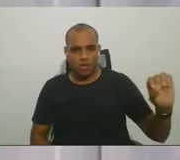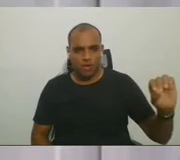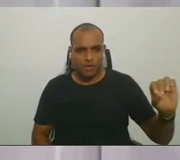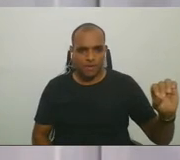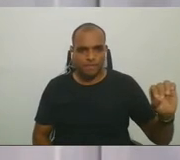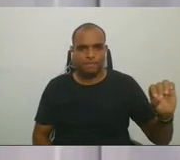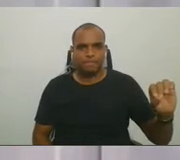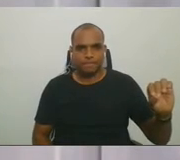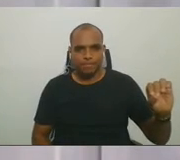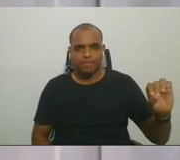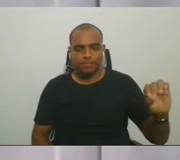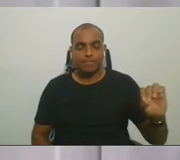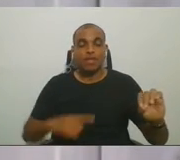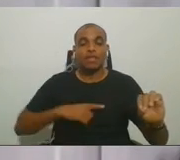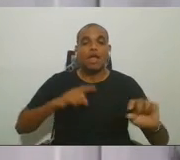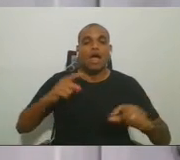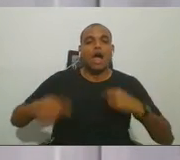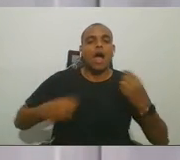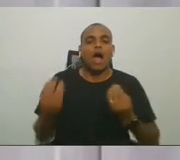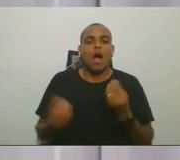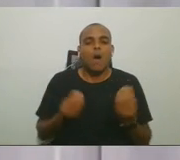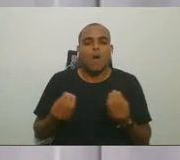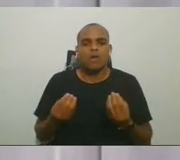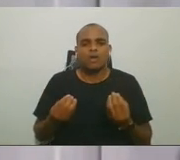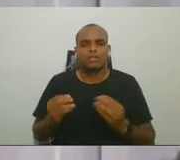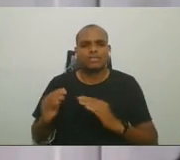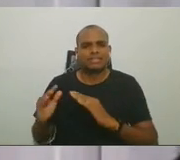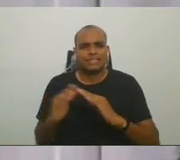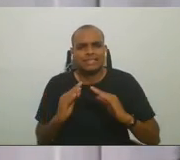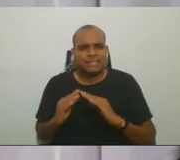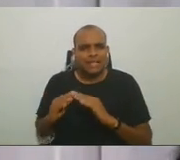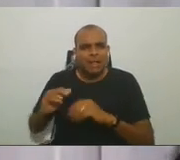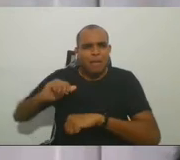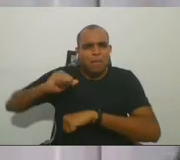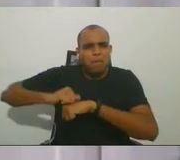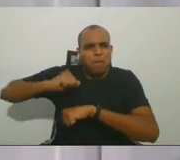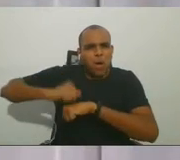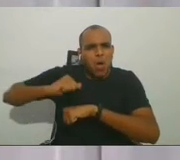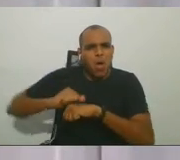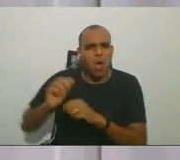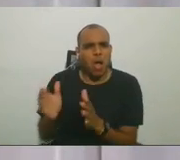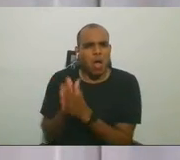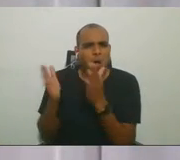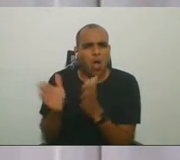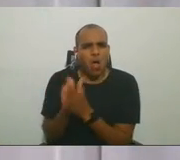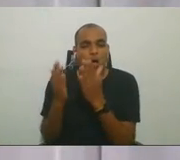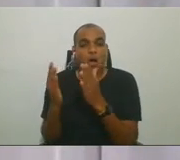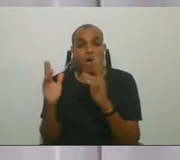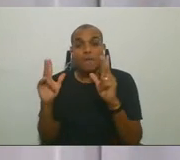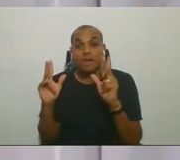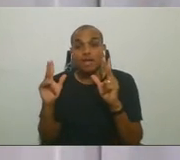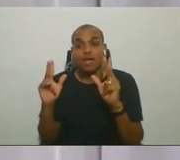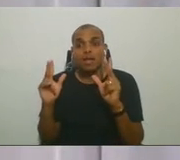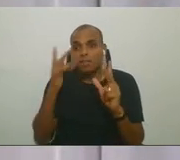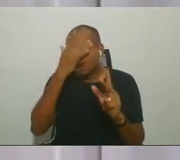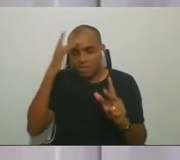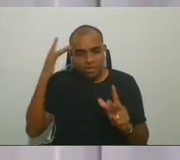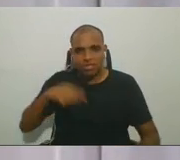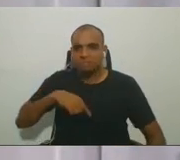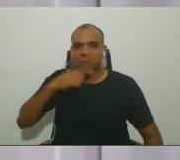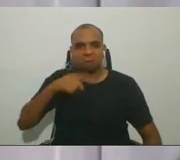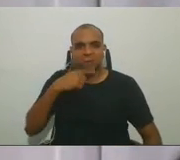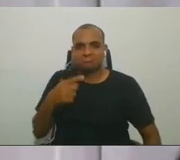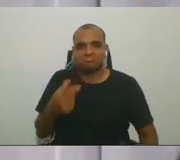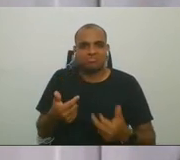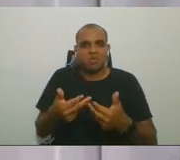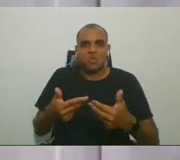e se situa nos lados mais pobres da nossa sociedade, que parece igualar as pessoas na sua impossibilidade patrimonial da